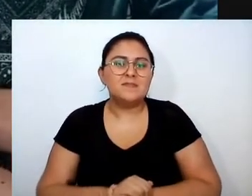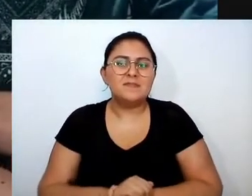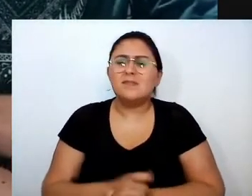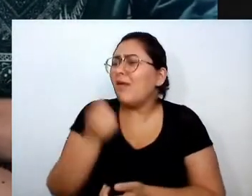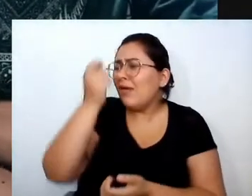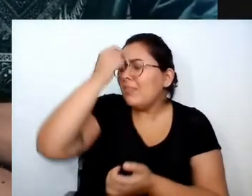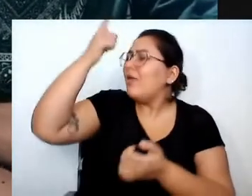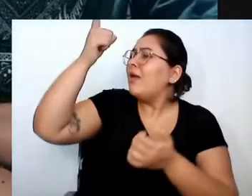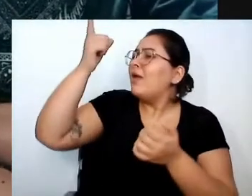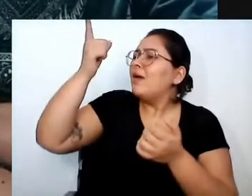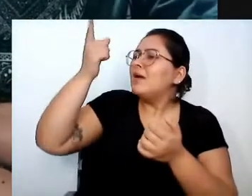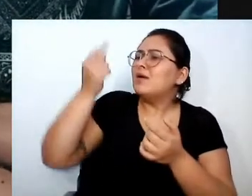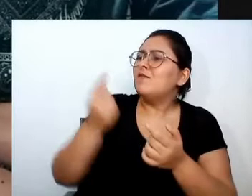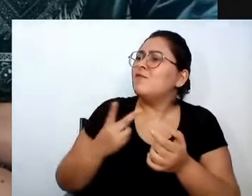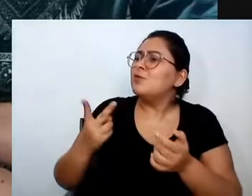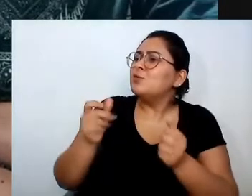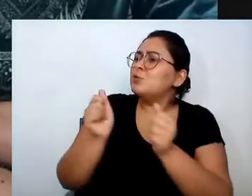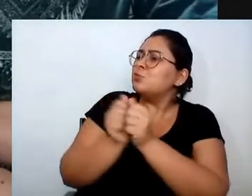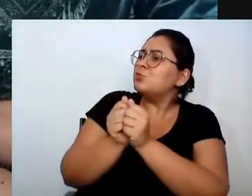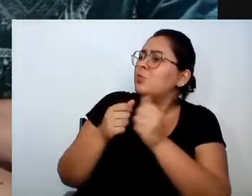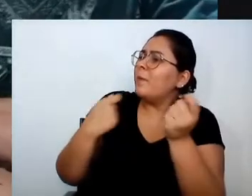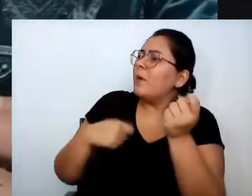surgiu essa parceria aí?